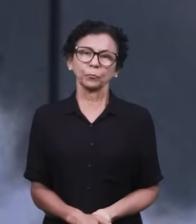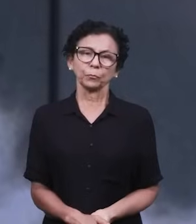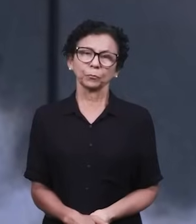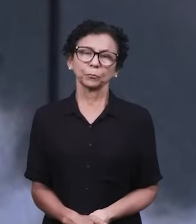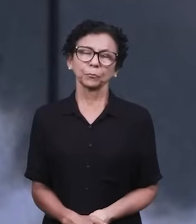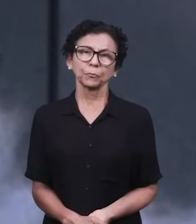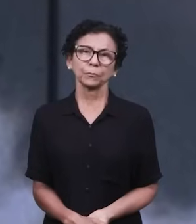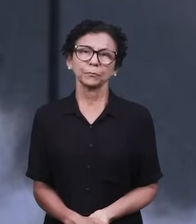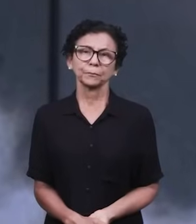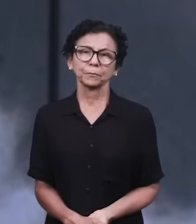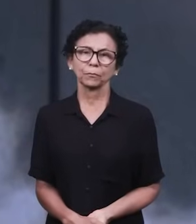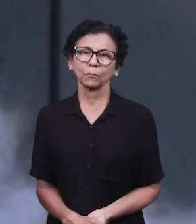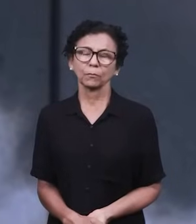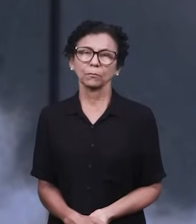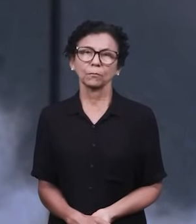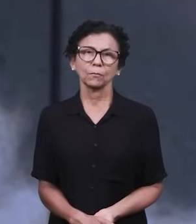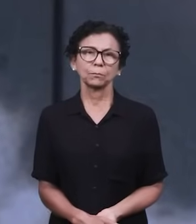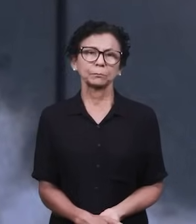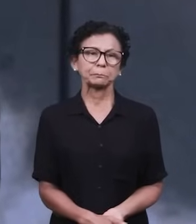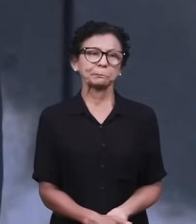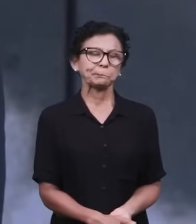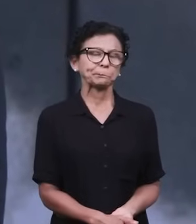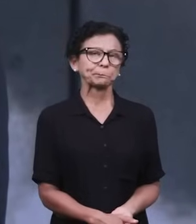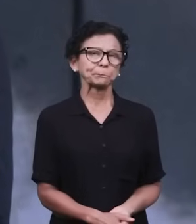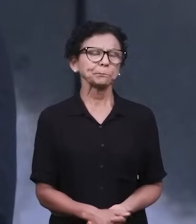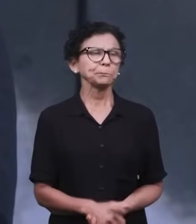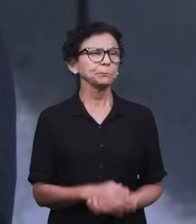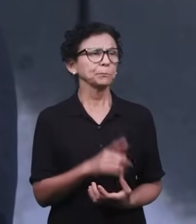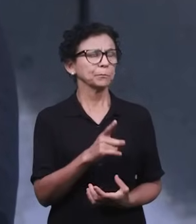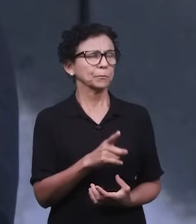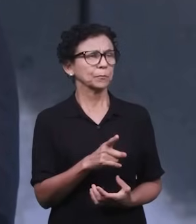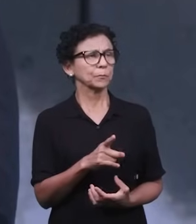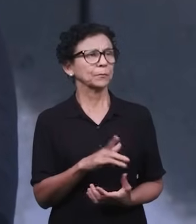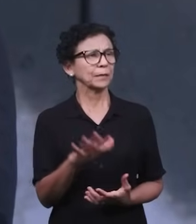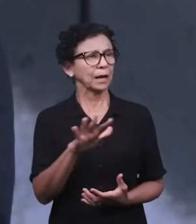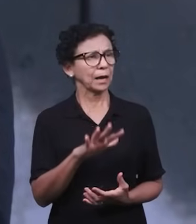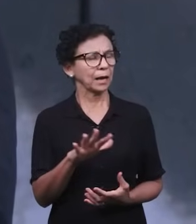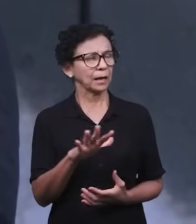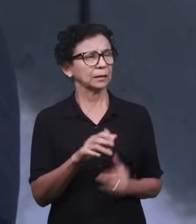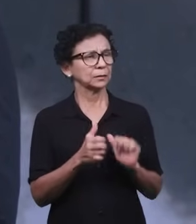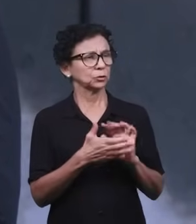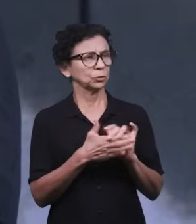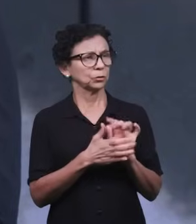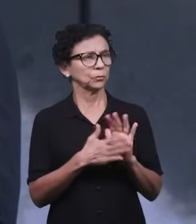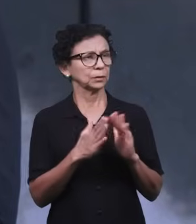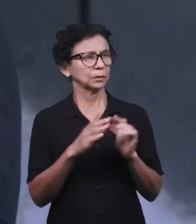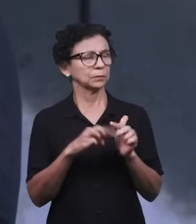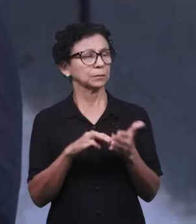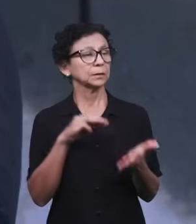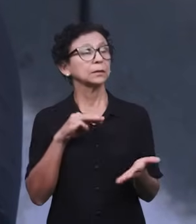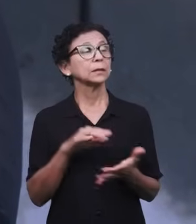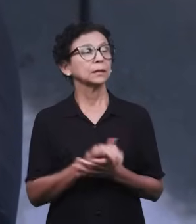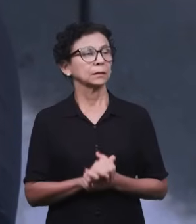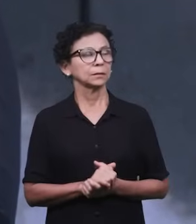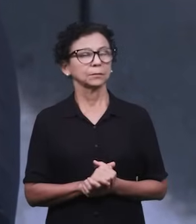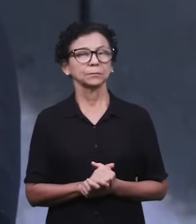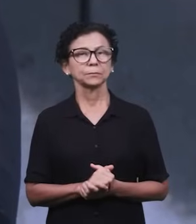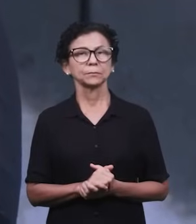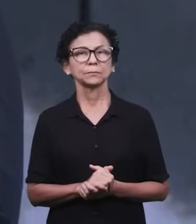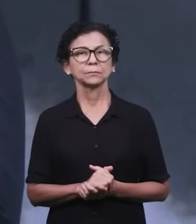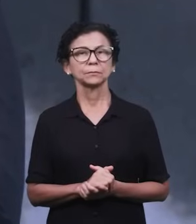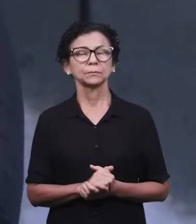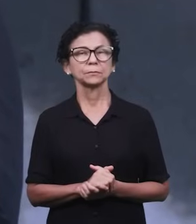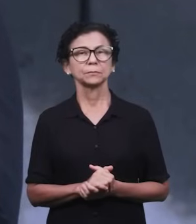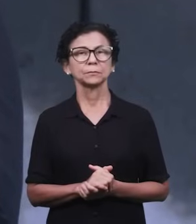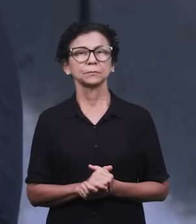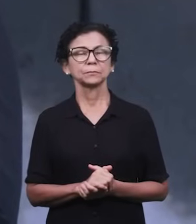irmãos que estão querendo saber sobre o departamento de louvor da Igreja Cristã Maranata. Você sempre fala no final dos programas o endereço que os